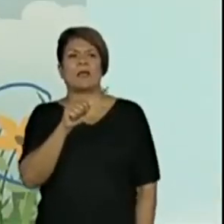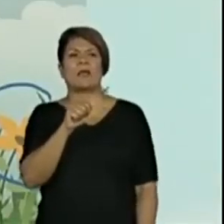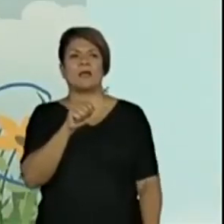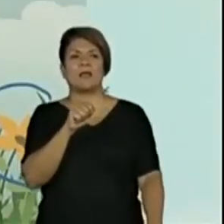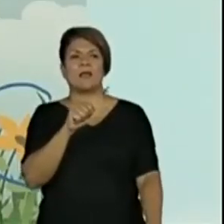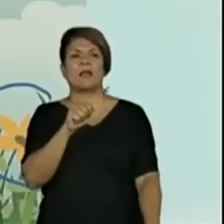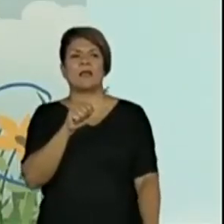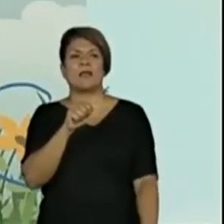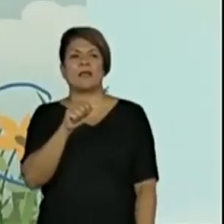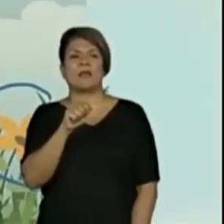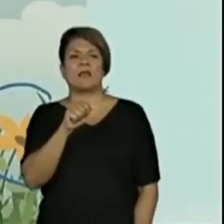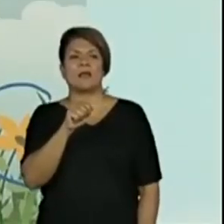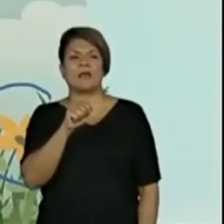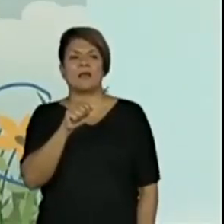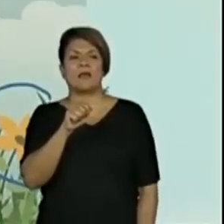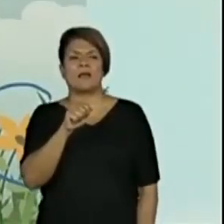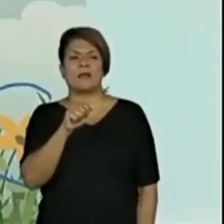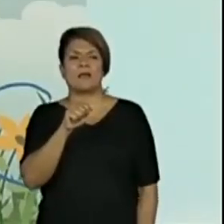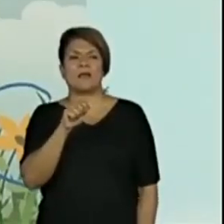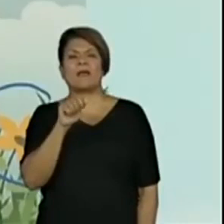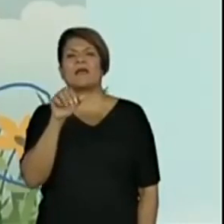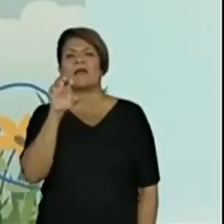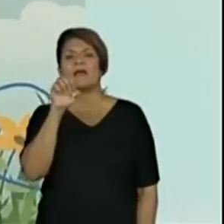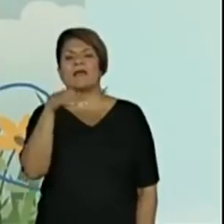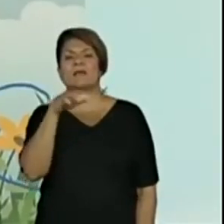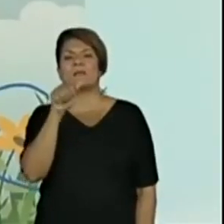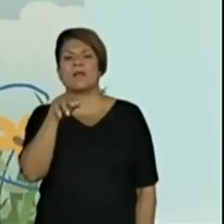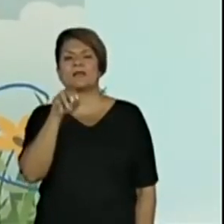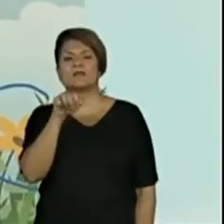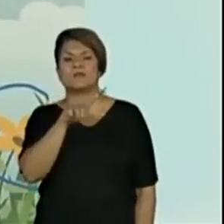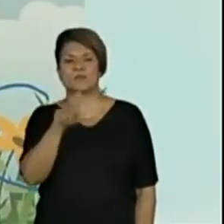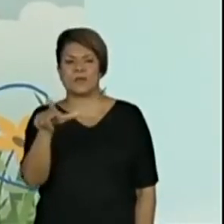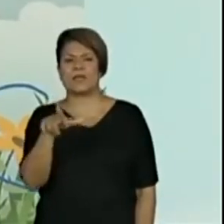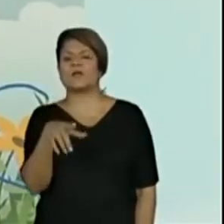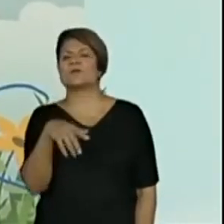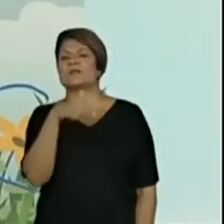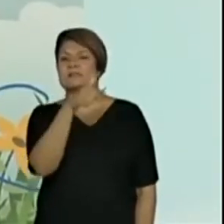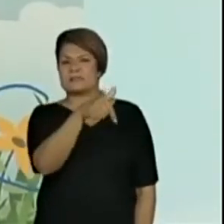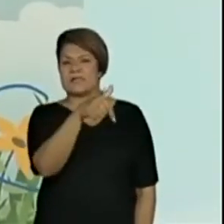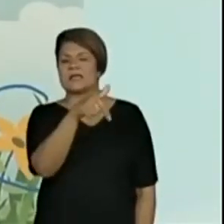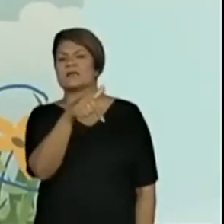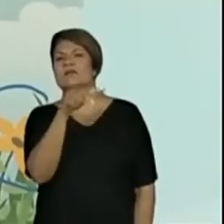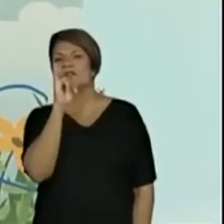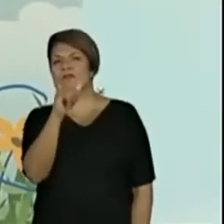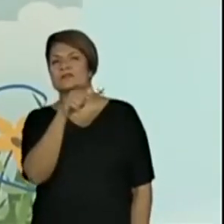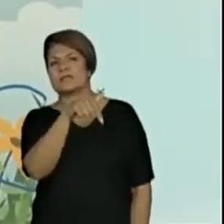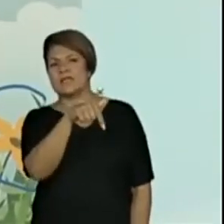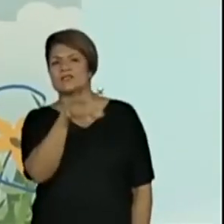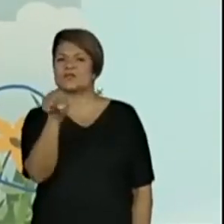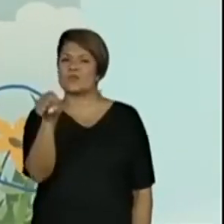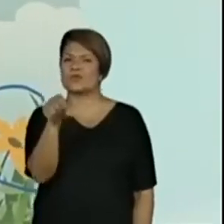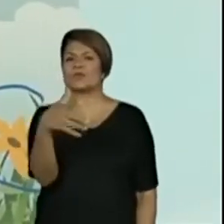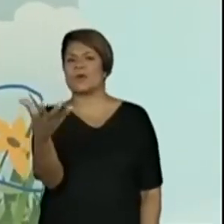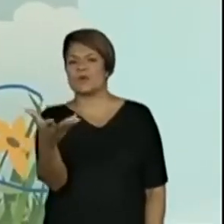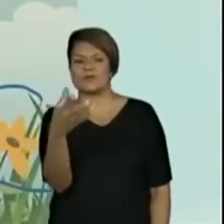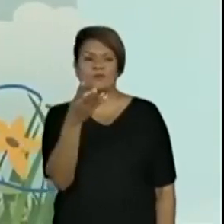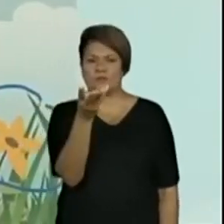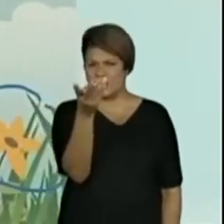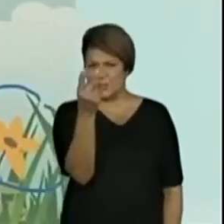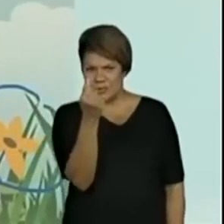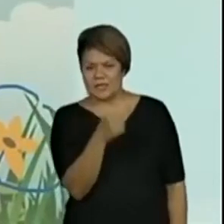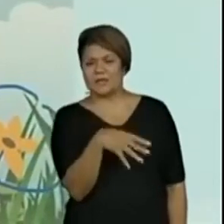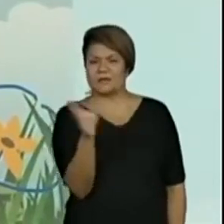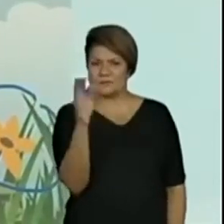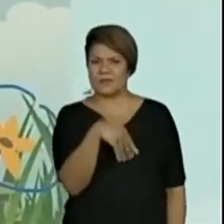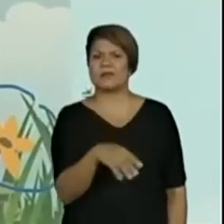você que tá acompanhando a gente aí, 7 ou 8? Ou vocês acham que tem mais? Vamos contar? Então agora a gente